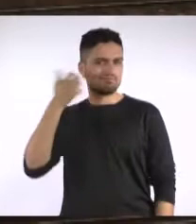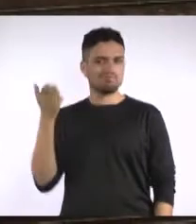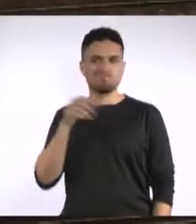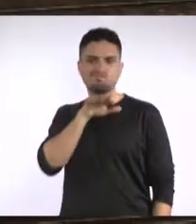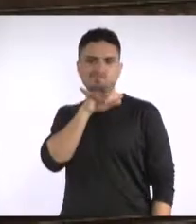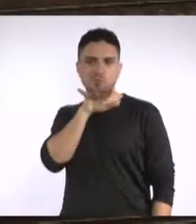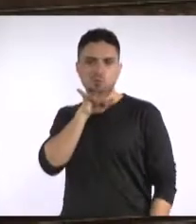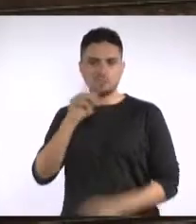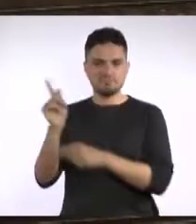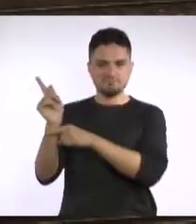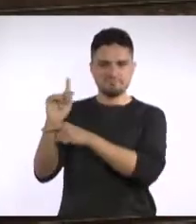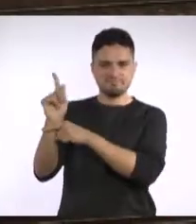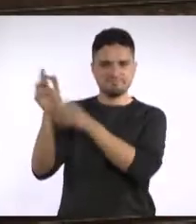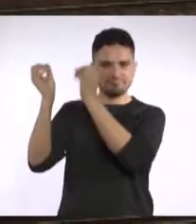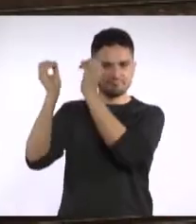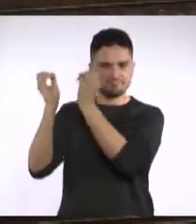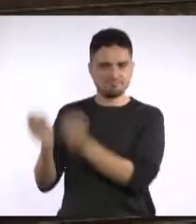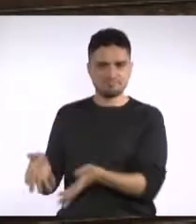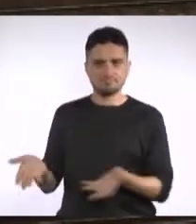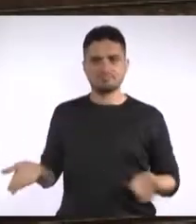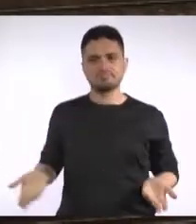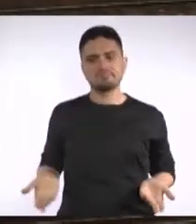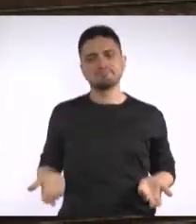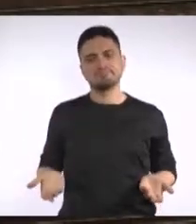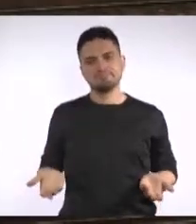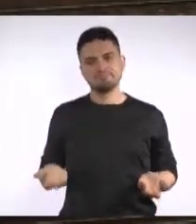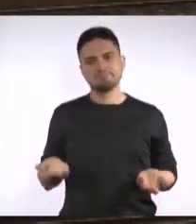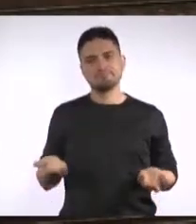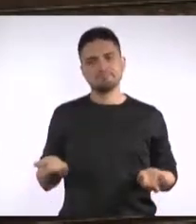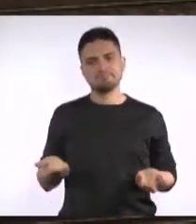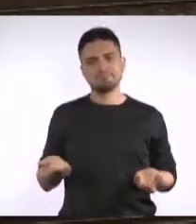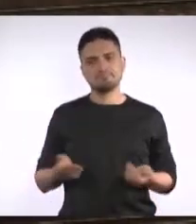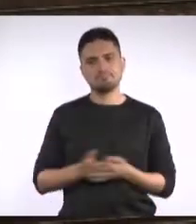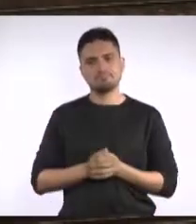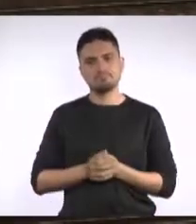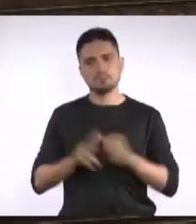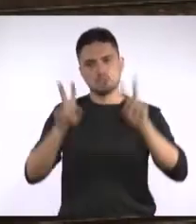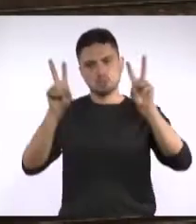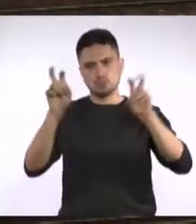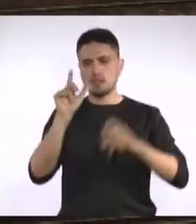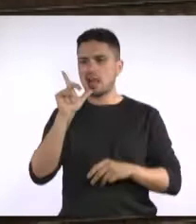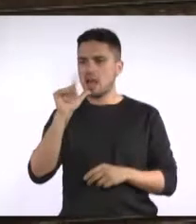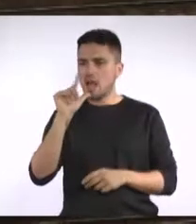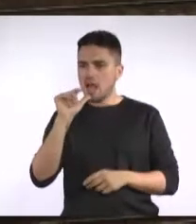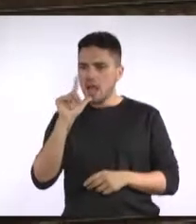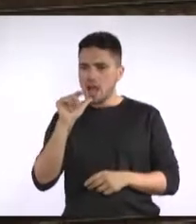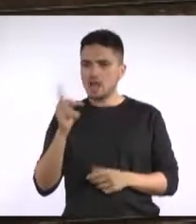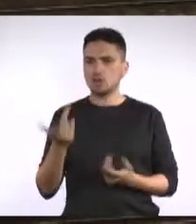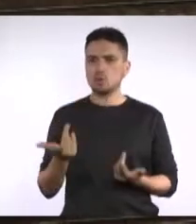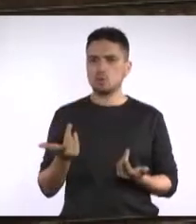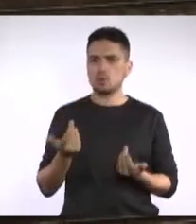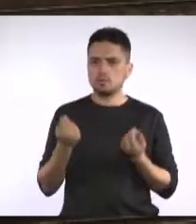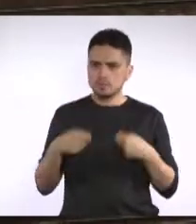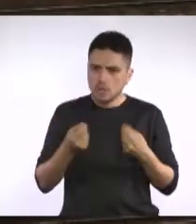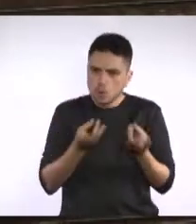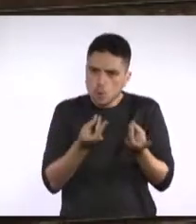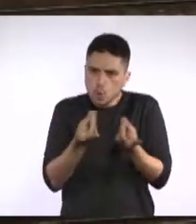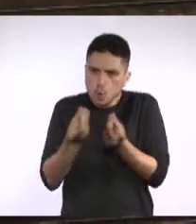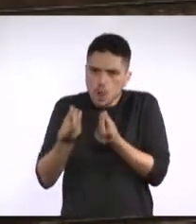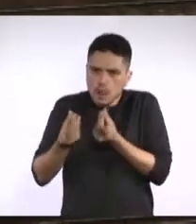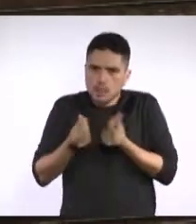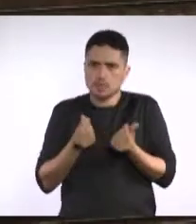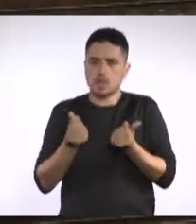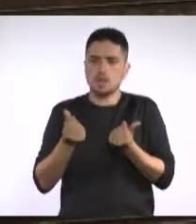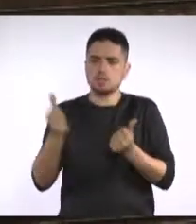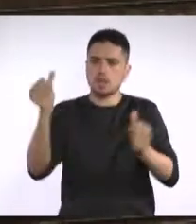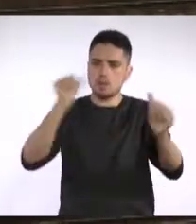negligência, enfim, de tudo que há de acordo com uma água que seja minimamente